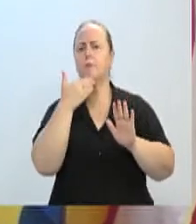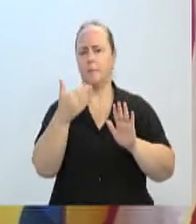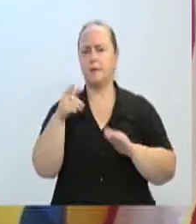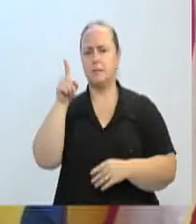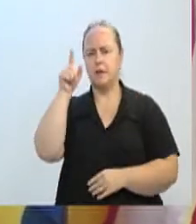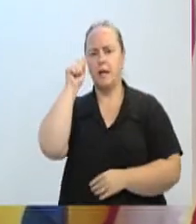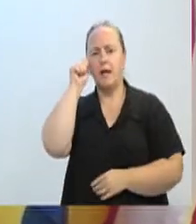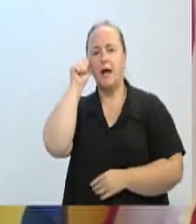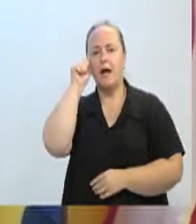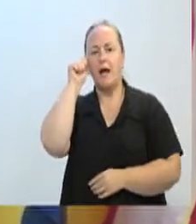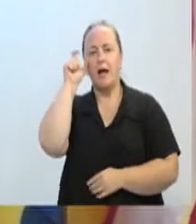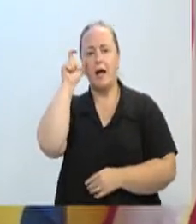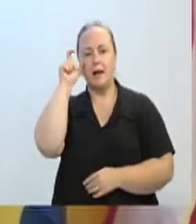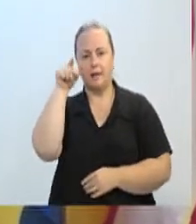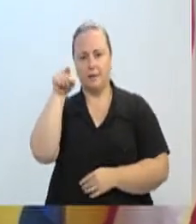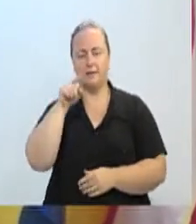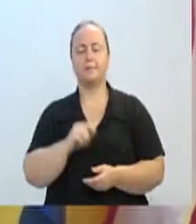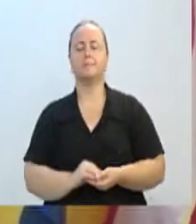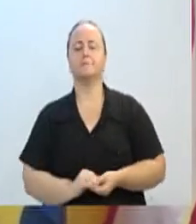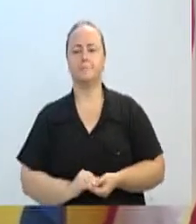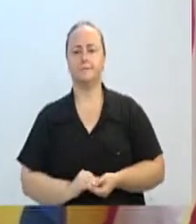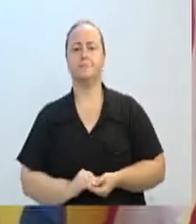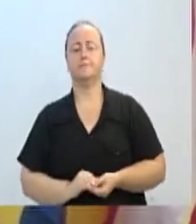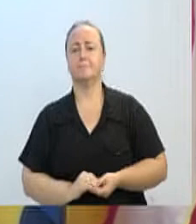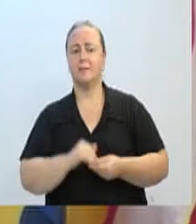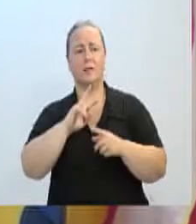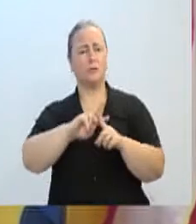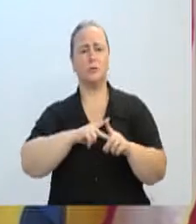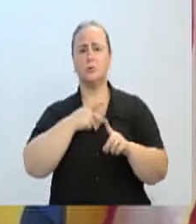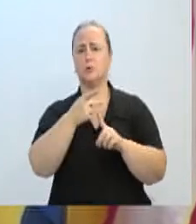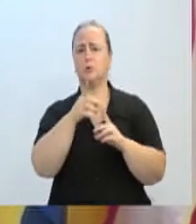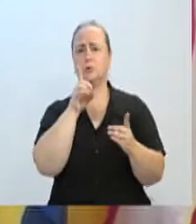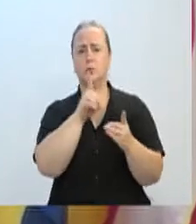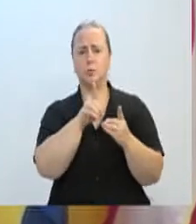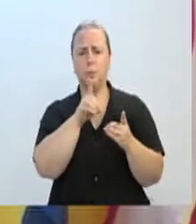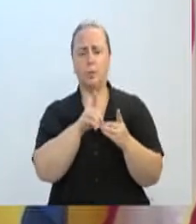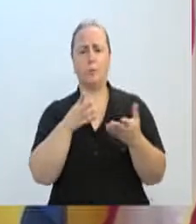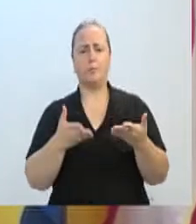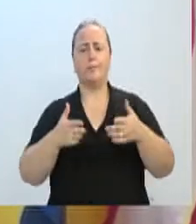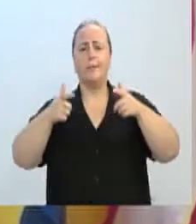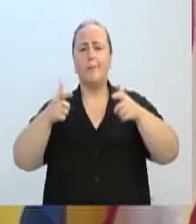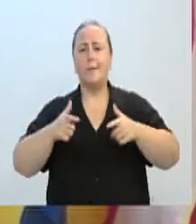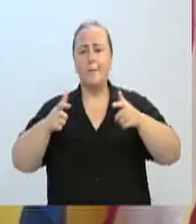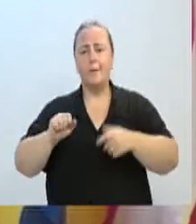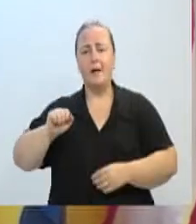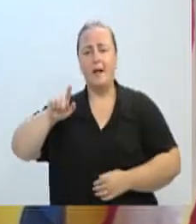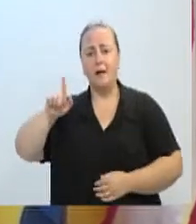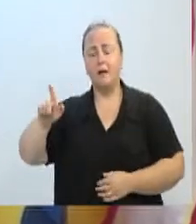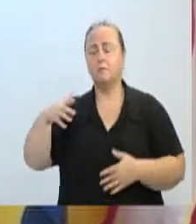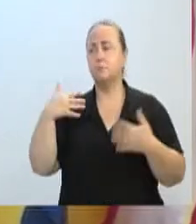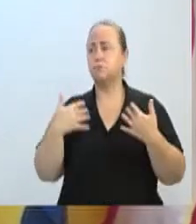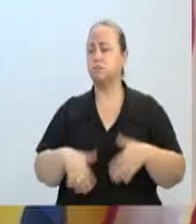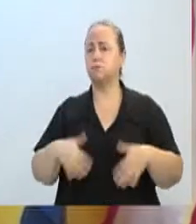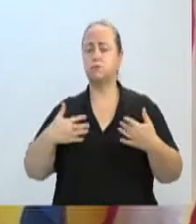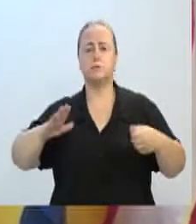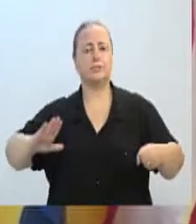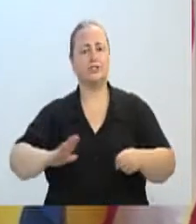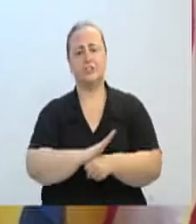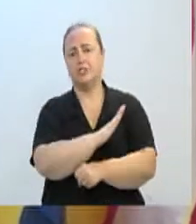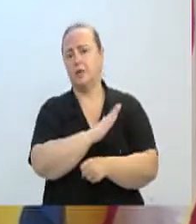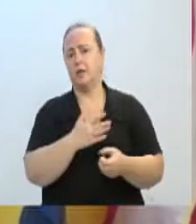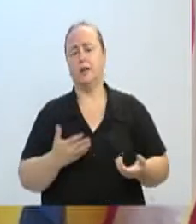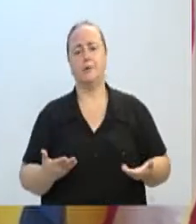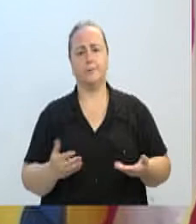os atendimentos dobraram nos AGs, os profissionais em número reduzido estão sobrecarregados. E isso a gente sabe, está vendo. E